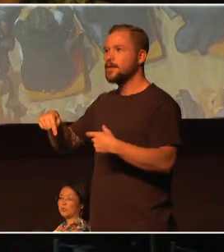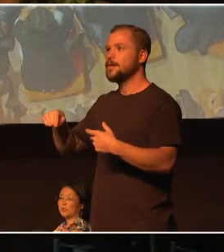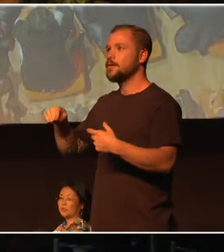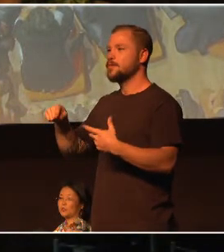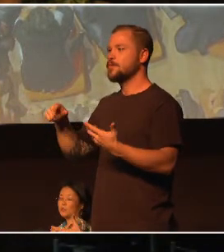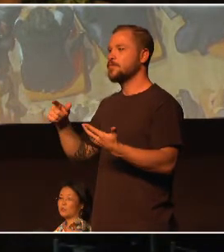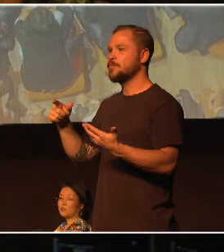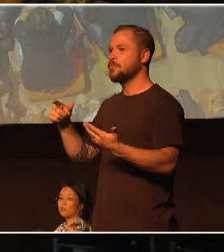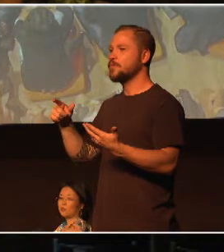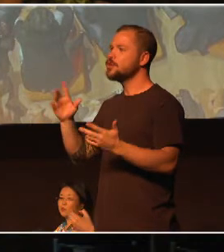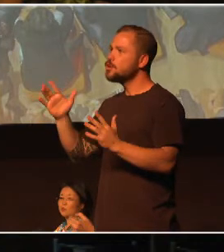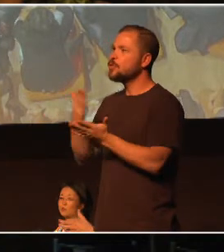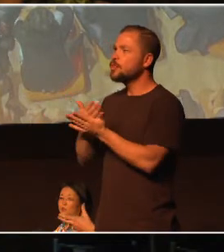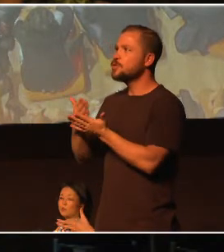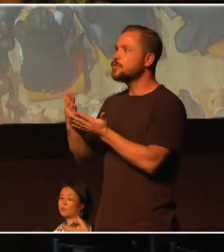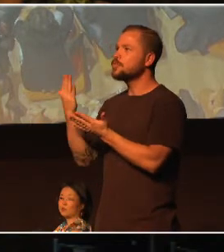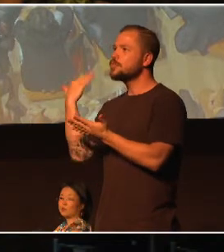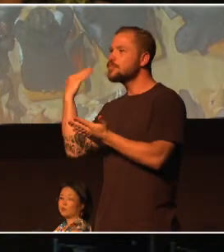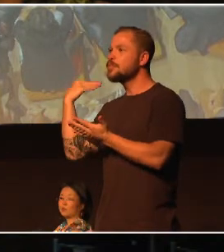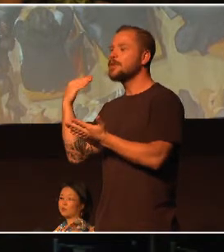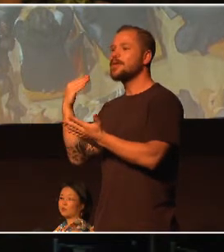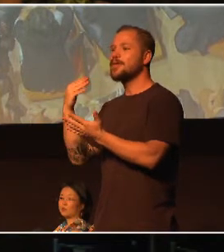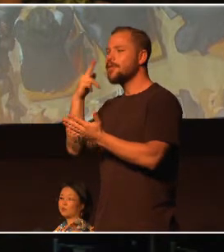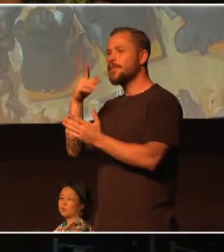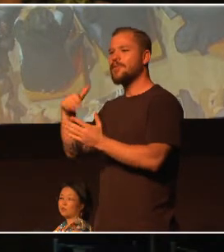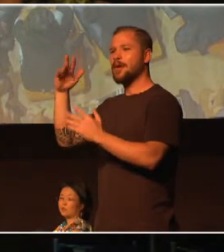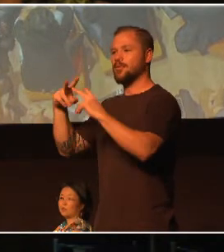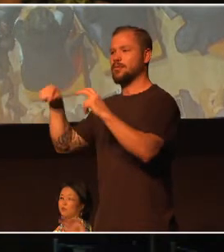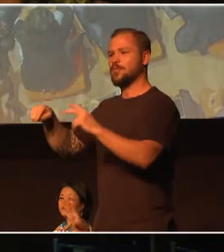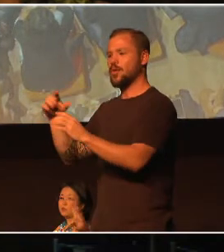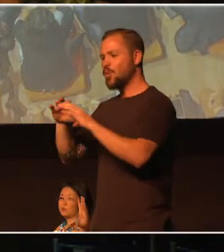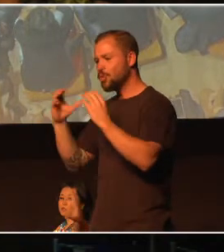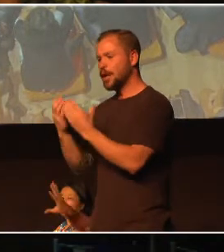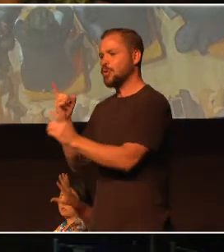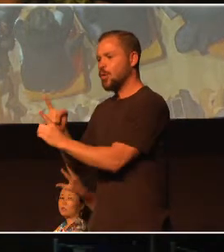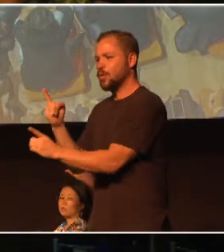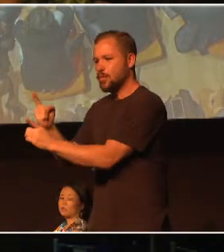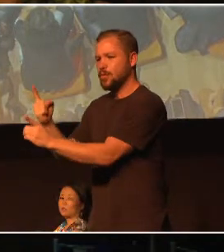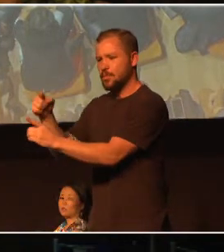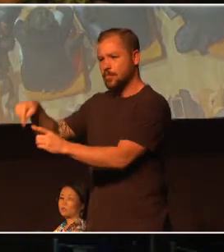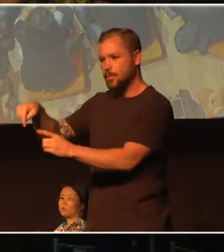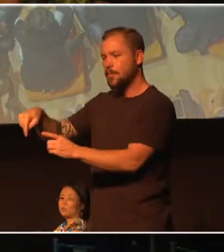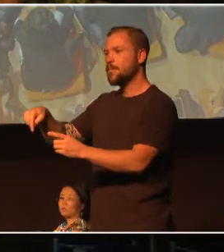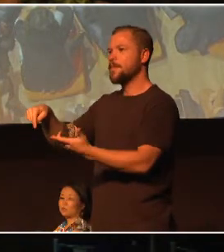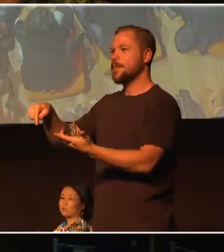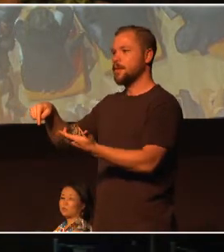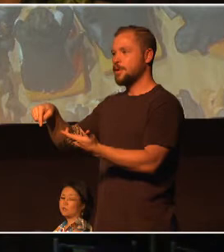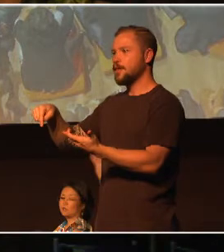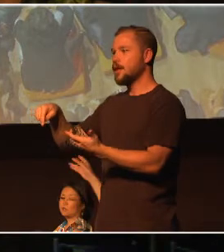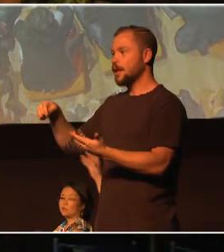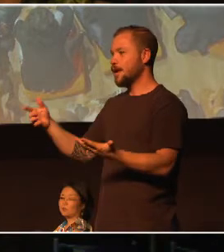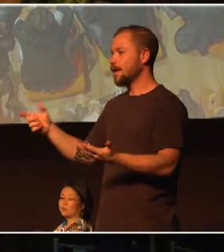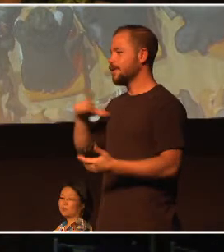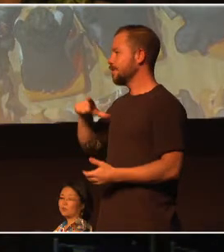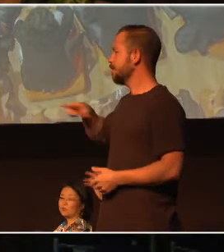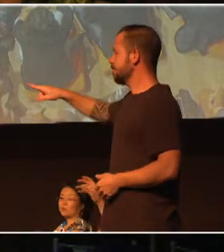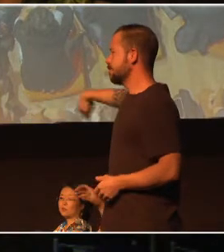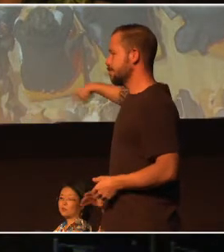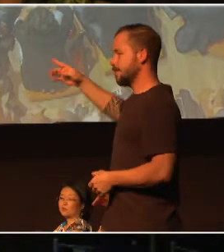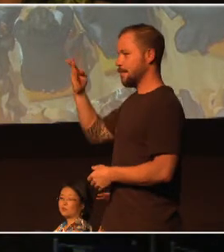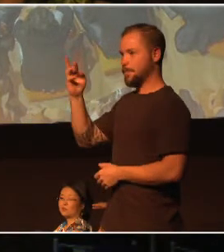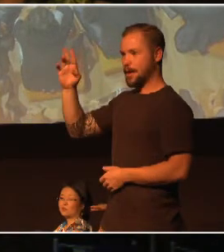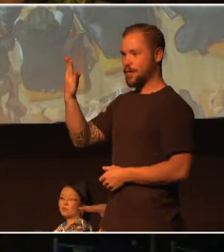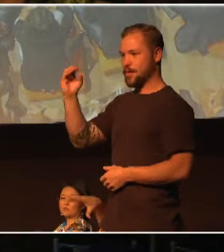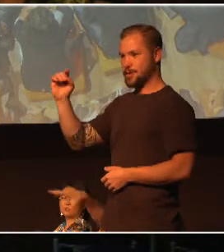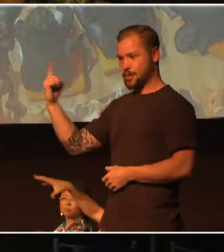no Social Good é um momento que várias Floripas se encontram, mas a gente está aqui virado para SC 401, que é essa rodovia que passa